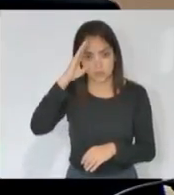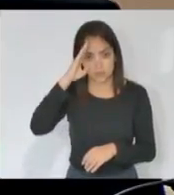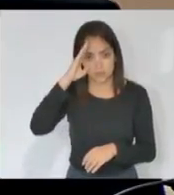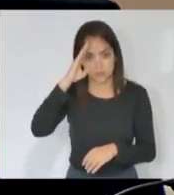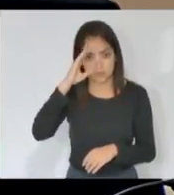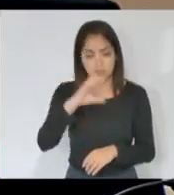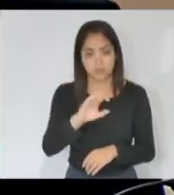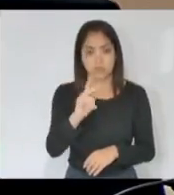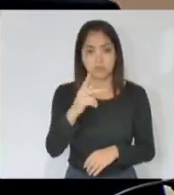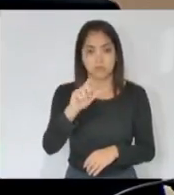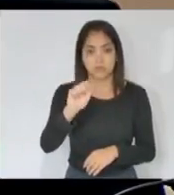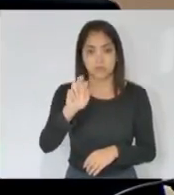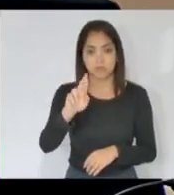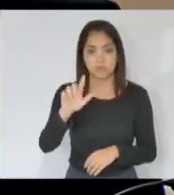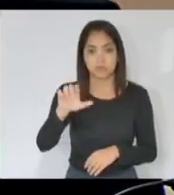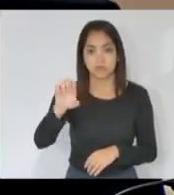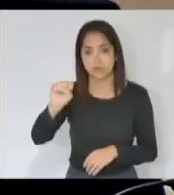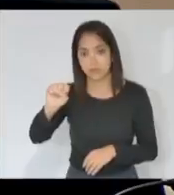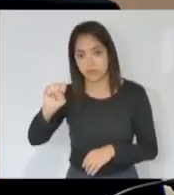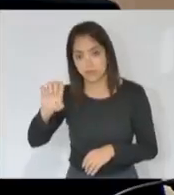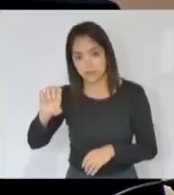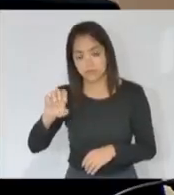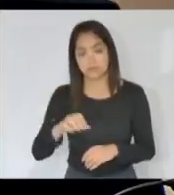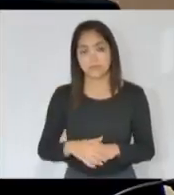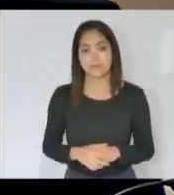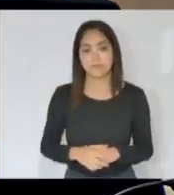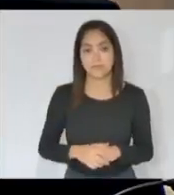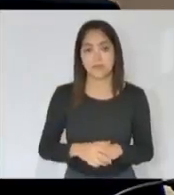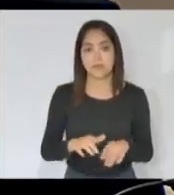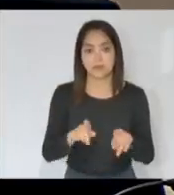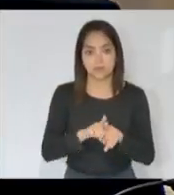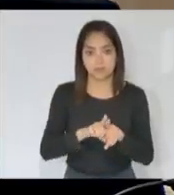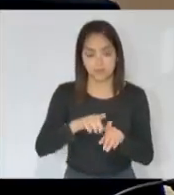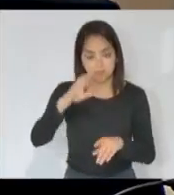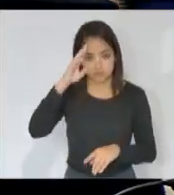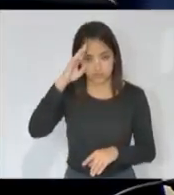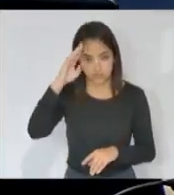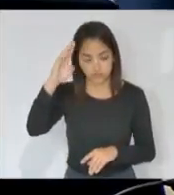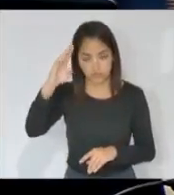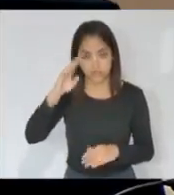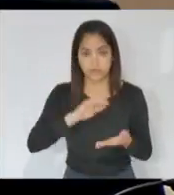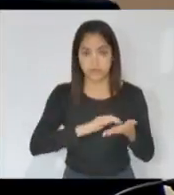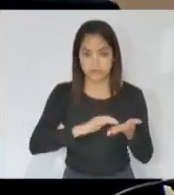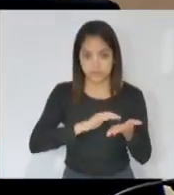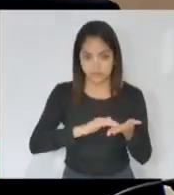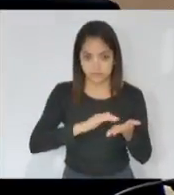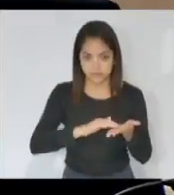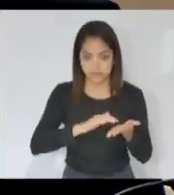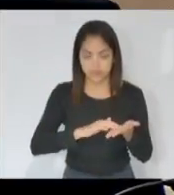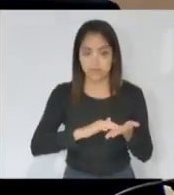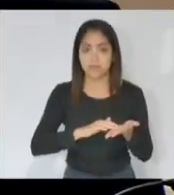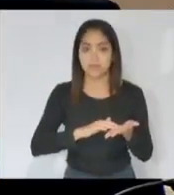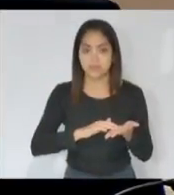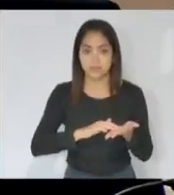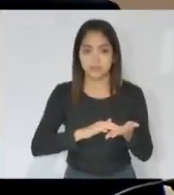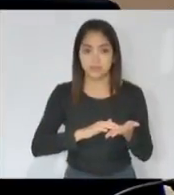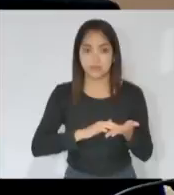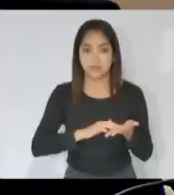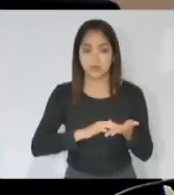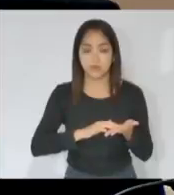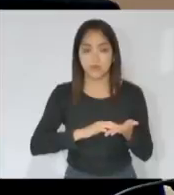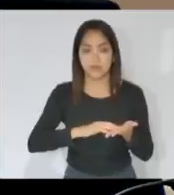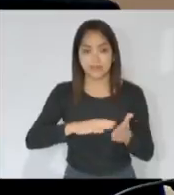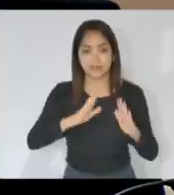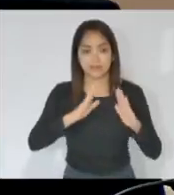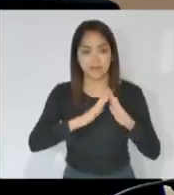Charles Alexandre Vieira, excelentíssimo senhor chefe da Secretaria Executiva da Casa Militar de